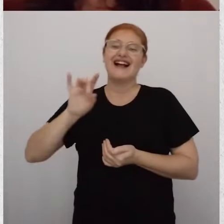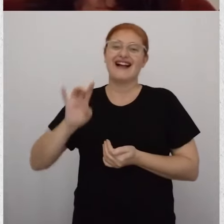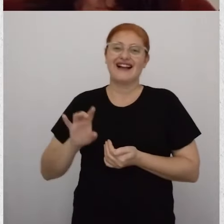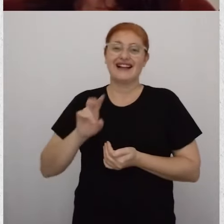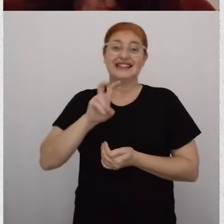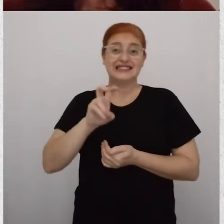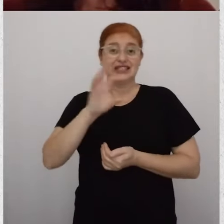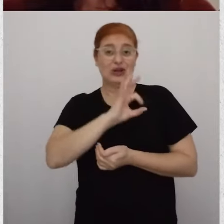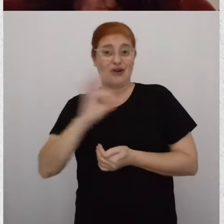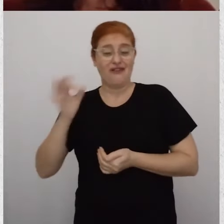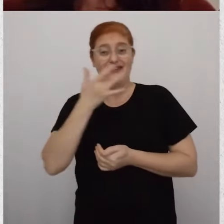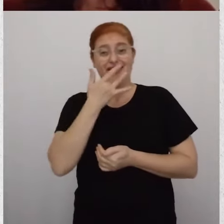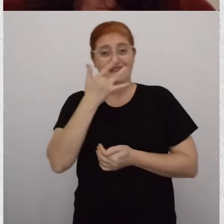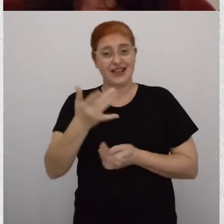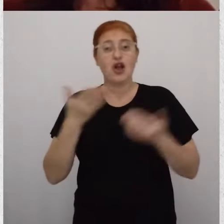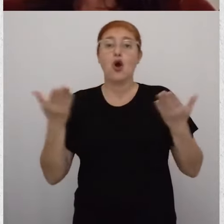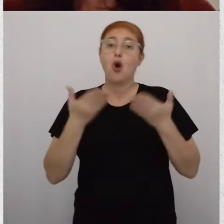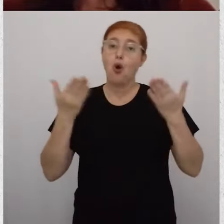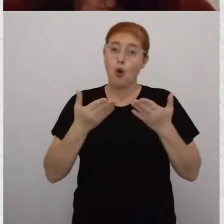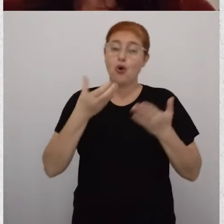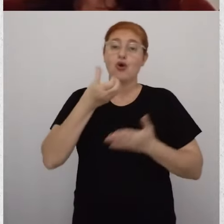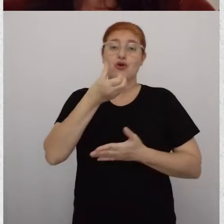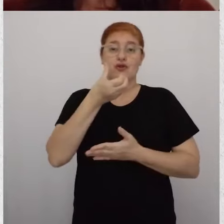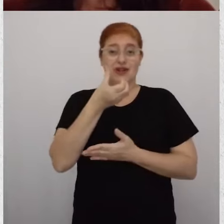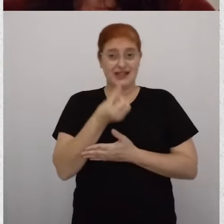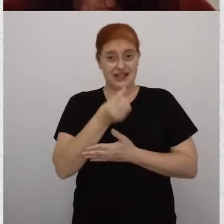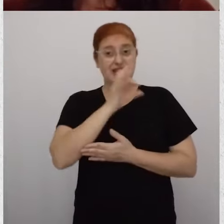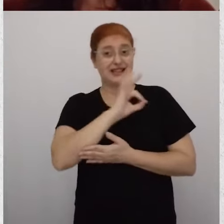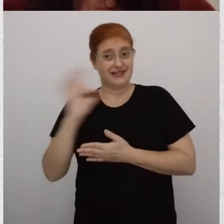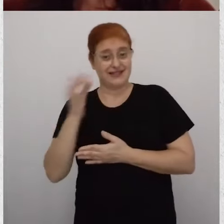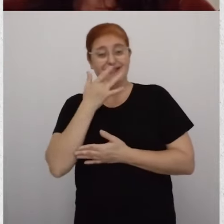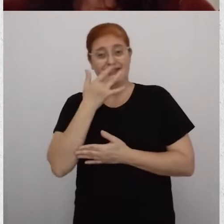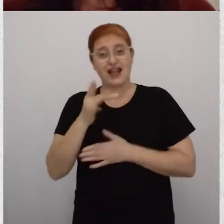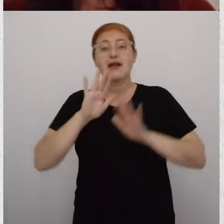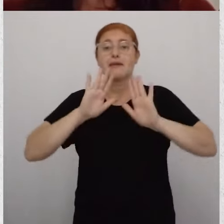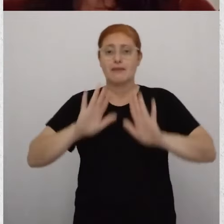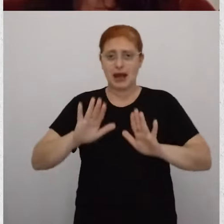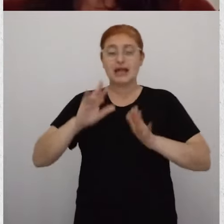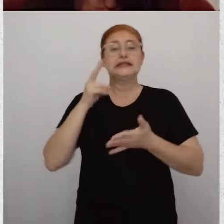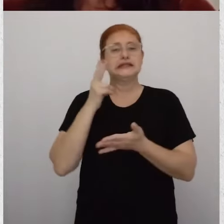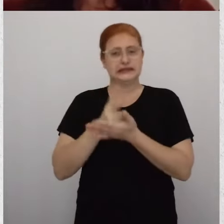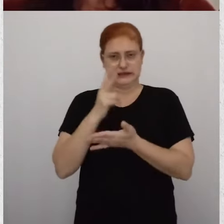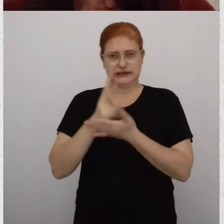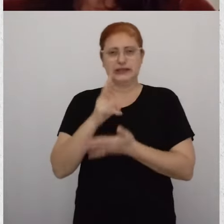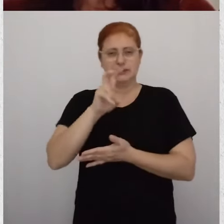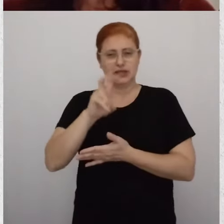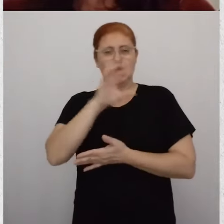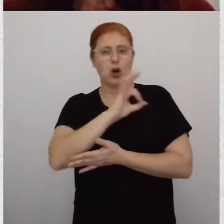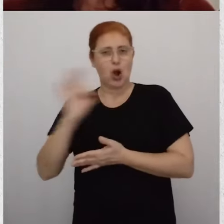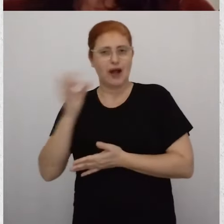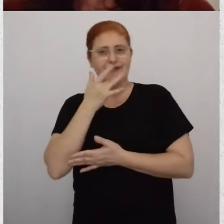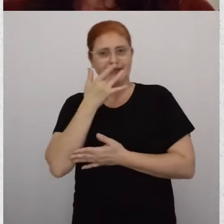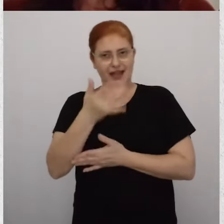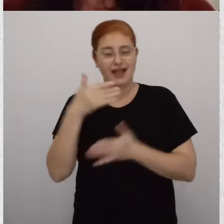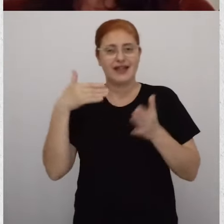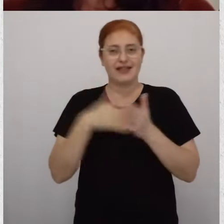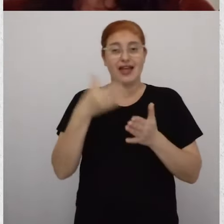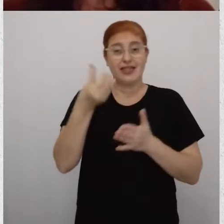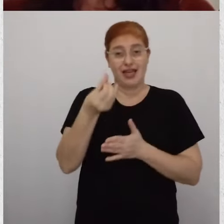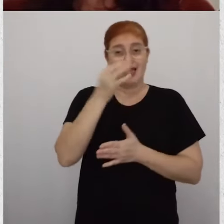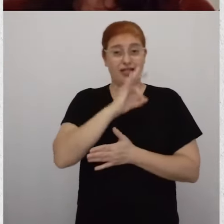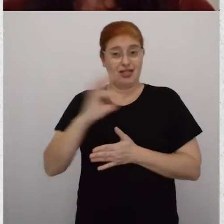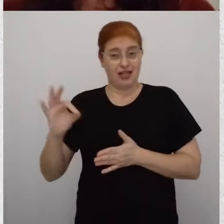às 5 horas da tarde, hoje excepcionalmente às 18, mas é de 5 horas da tarde até às